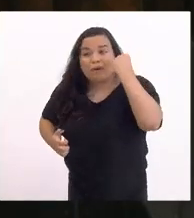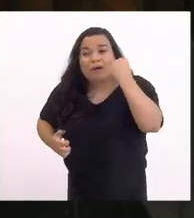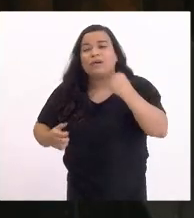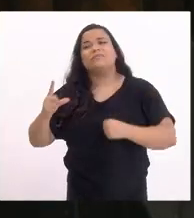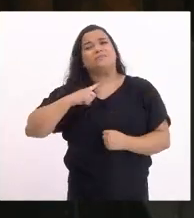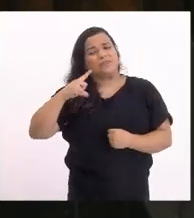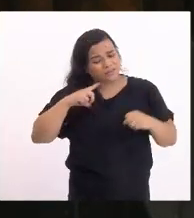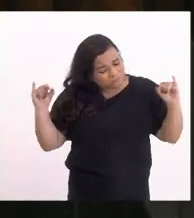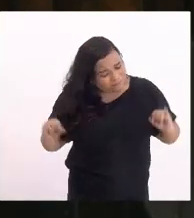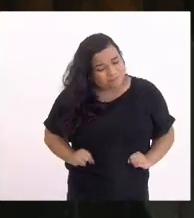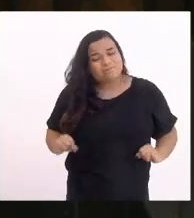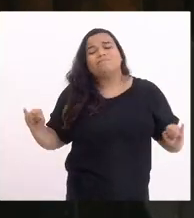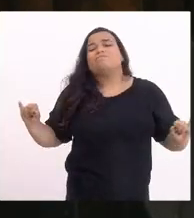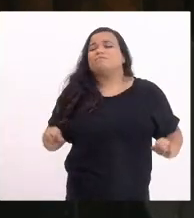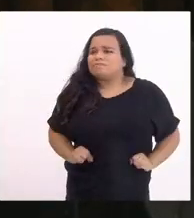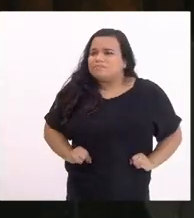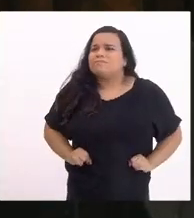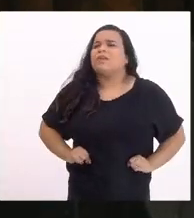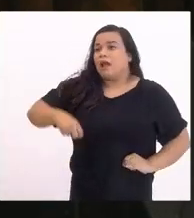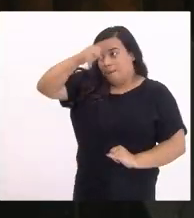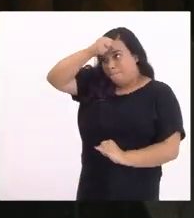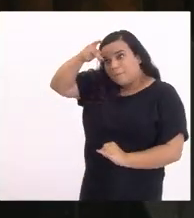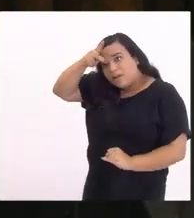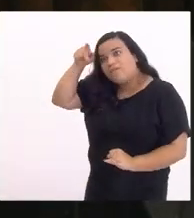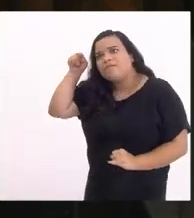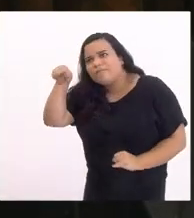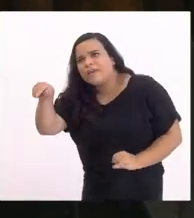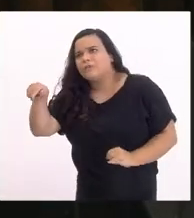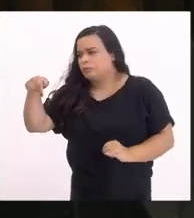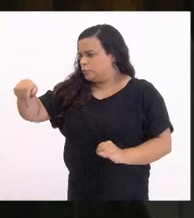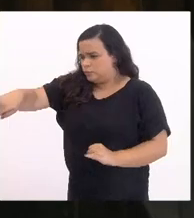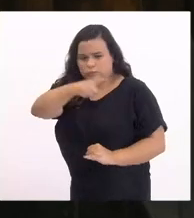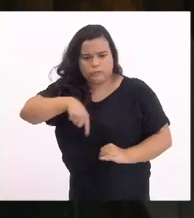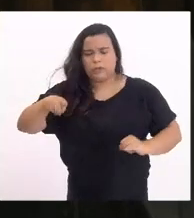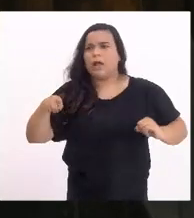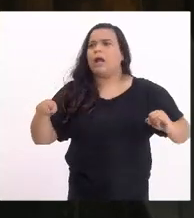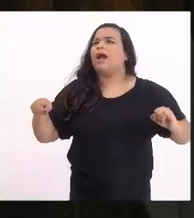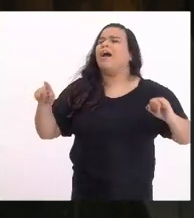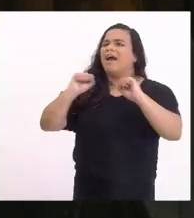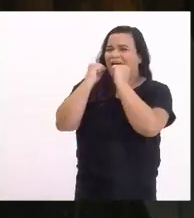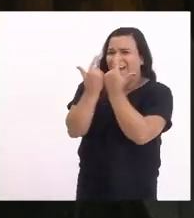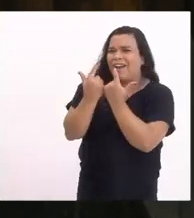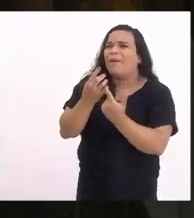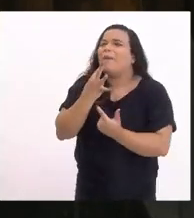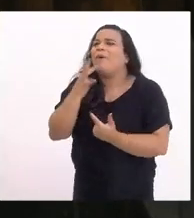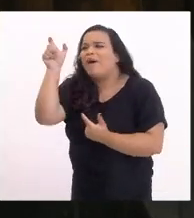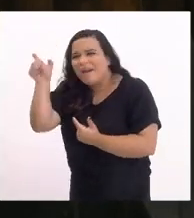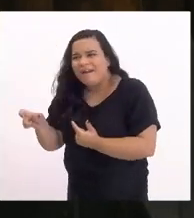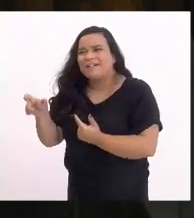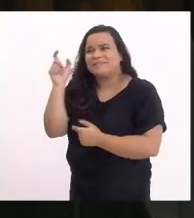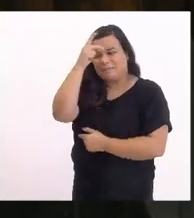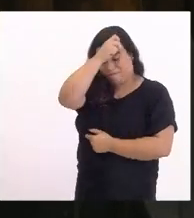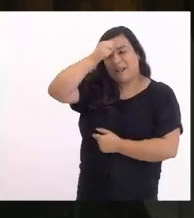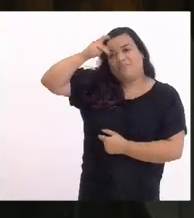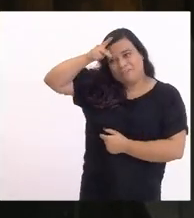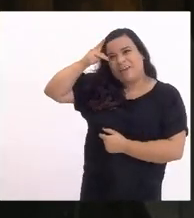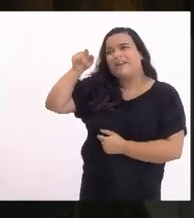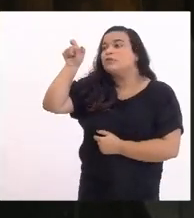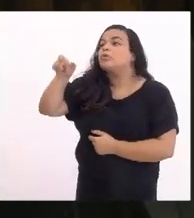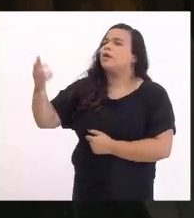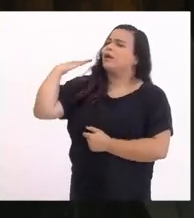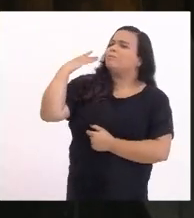de sofrimento. Prefeito Bom Tempo, todos aqui na casa que conhecem, estiveram com ele recentemente como deputado